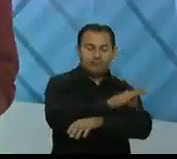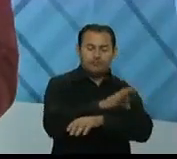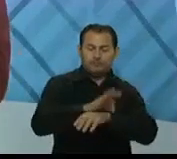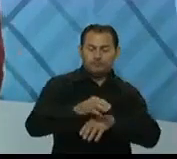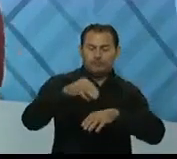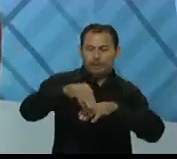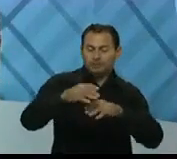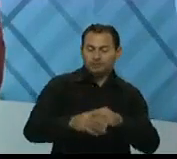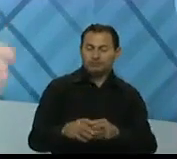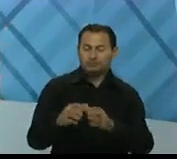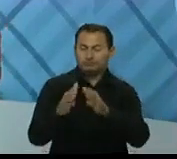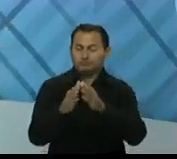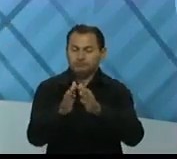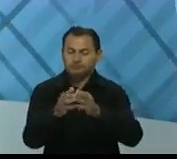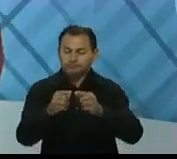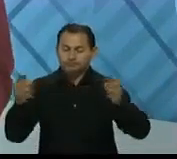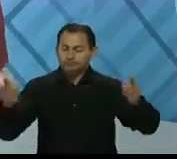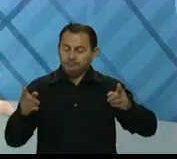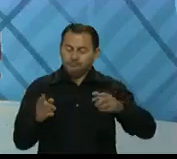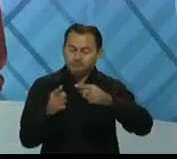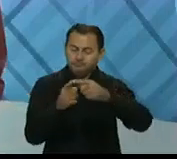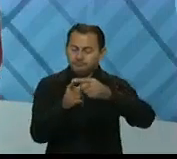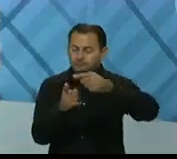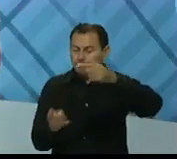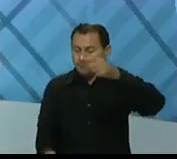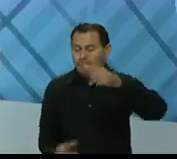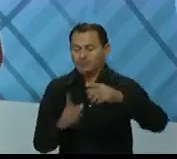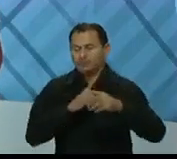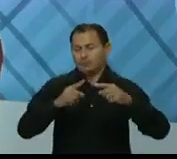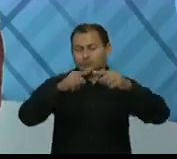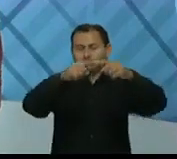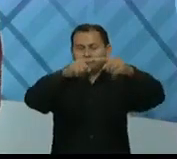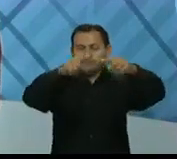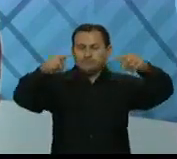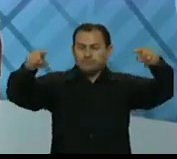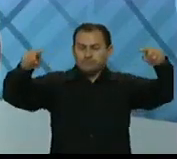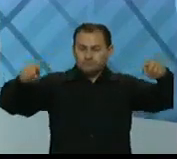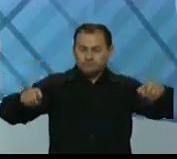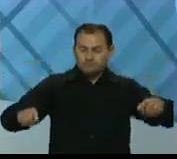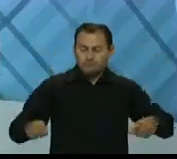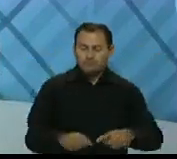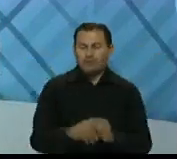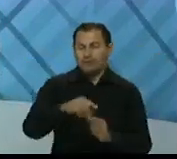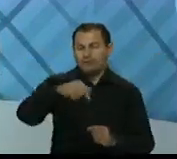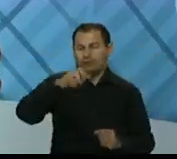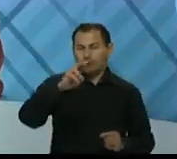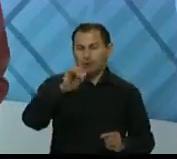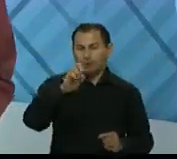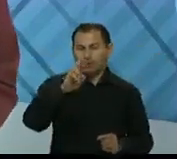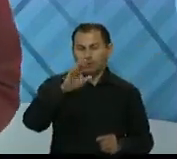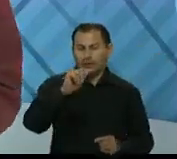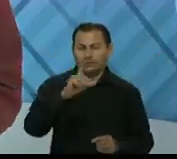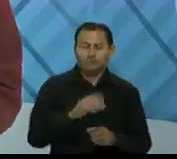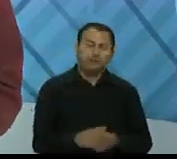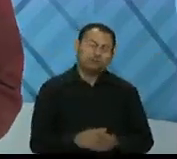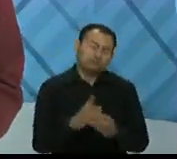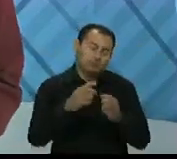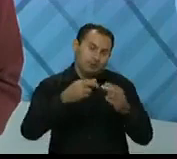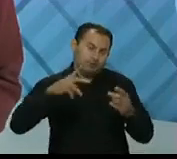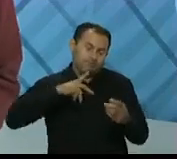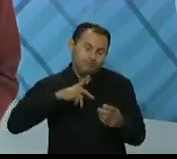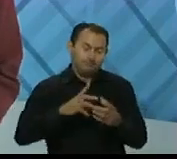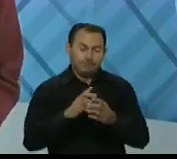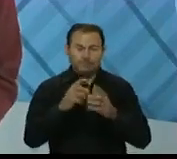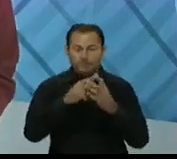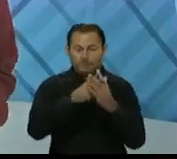Ou seja, se as dimensões são 15 e 15, nós temos um quadrado. E um quadrado Ele é um caso particular de um retângulo, já que ele